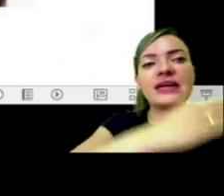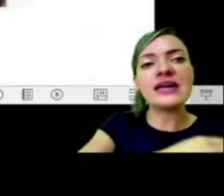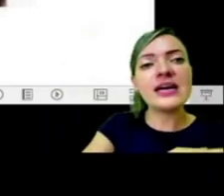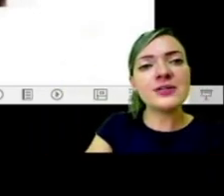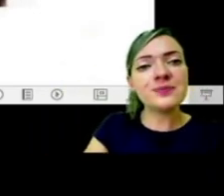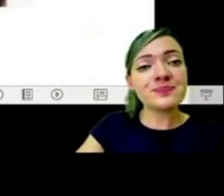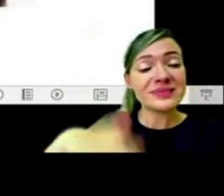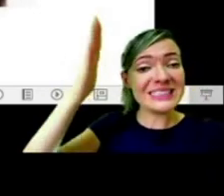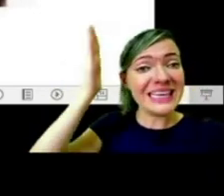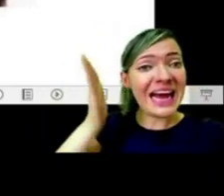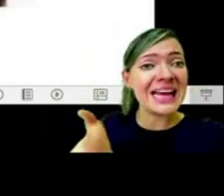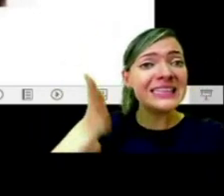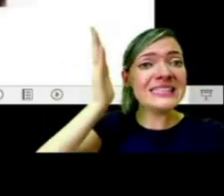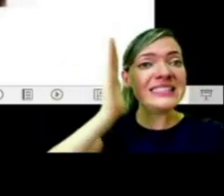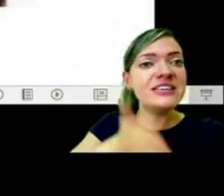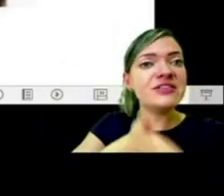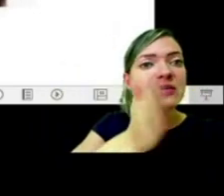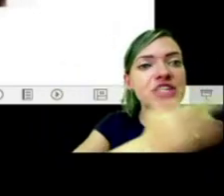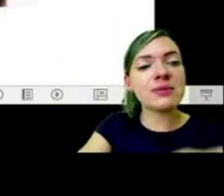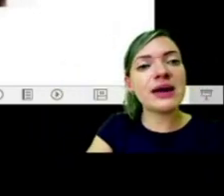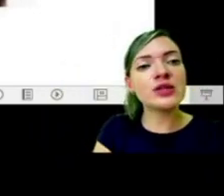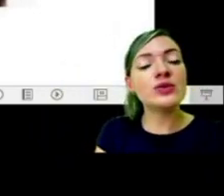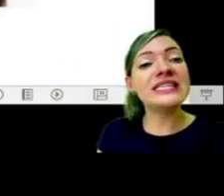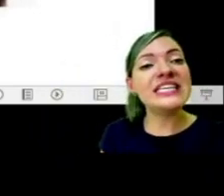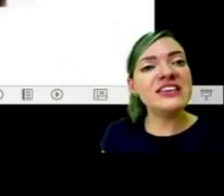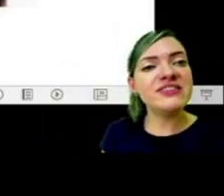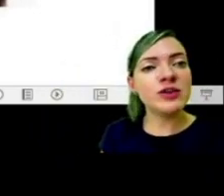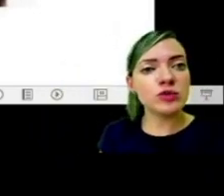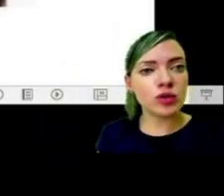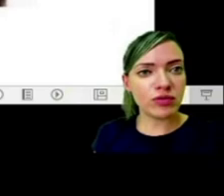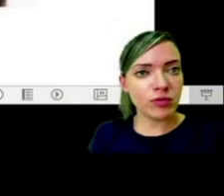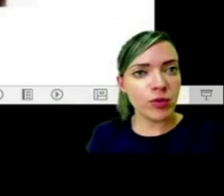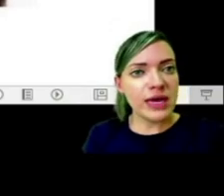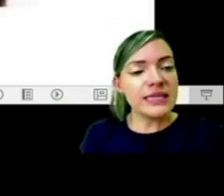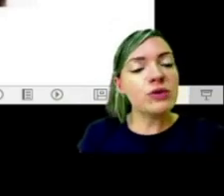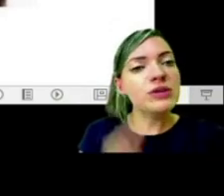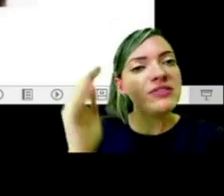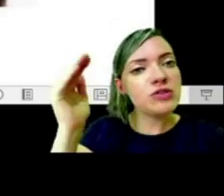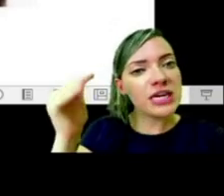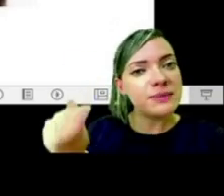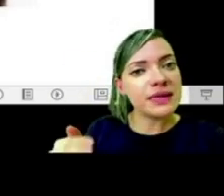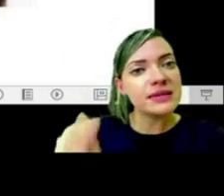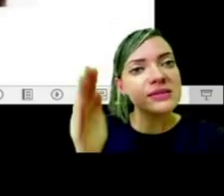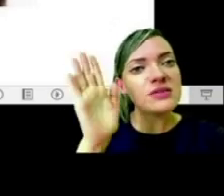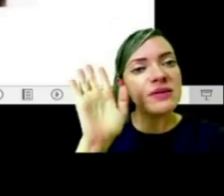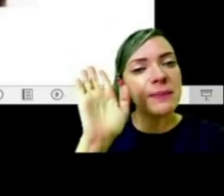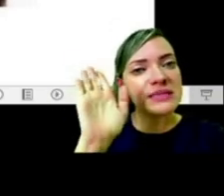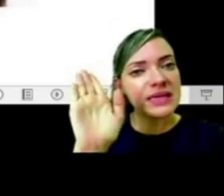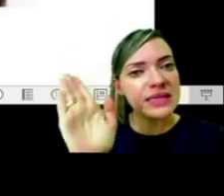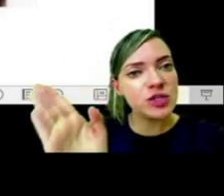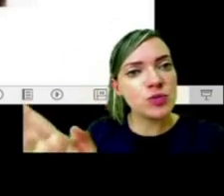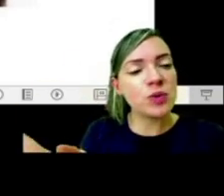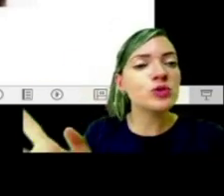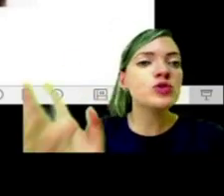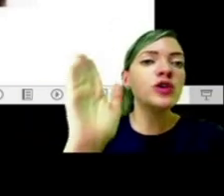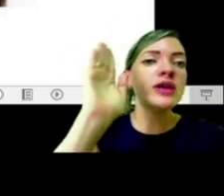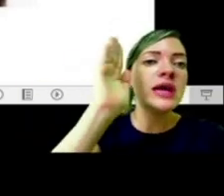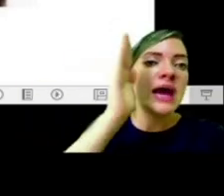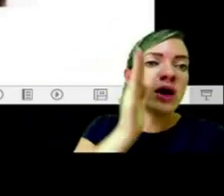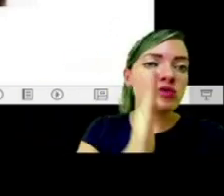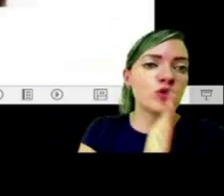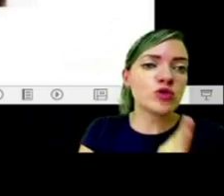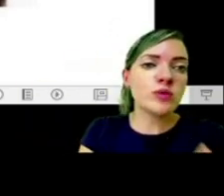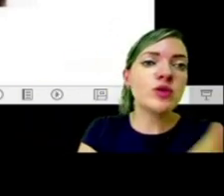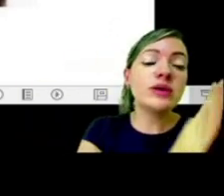terciário, quaternário, cada nível é chamado nível trófico. Então, o nível de alimentação vai passar desde o